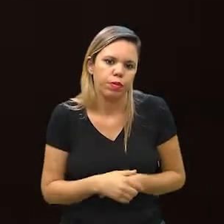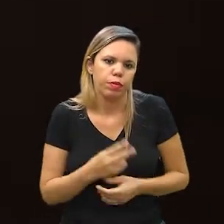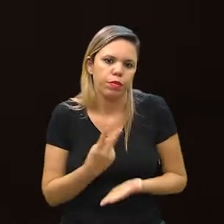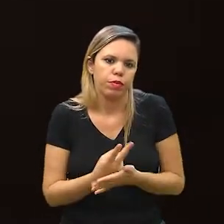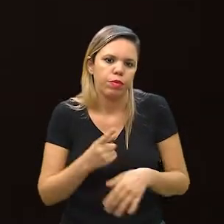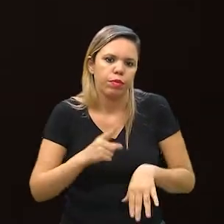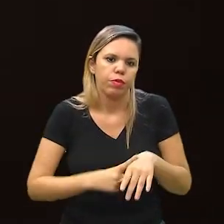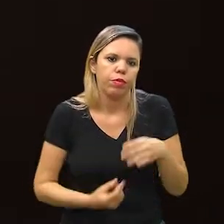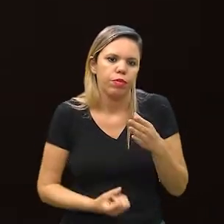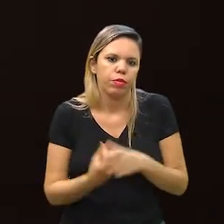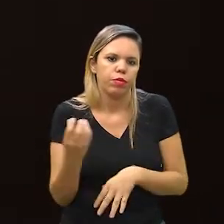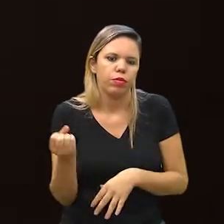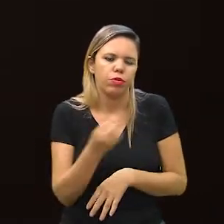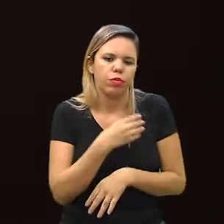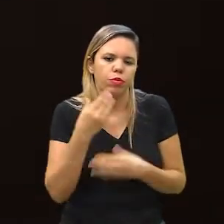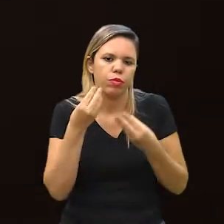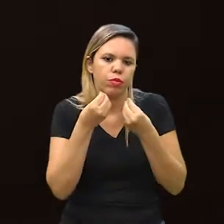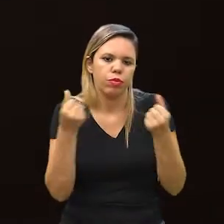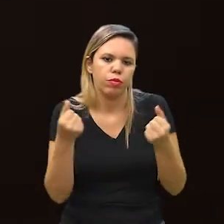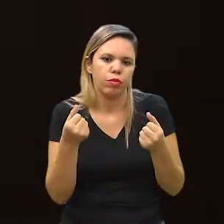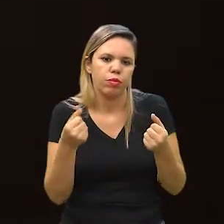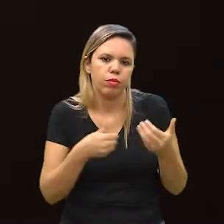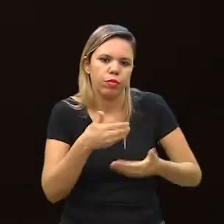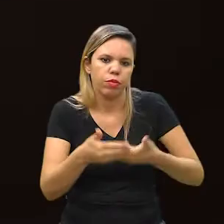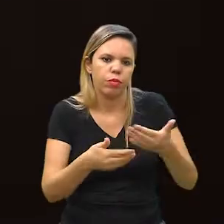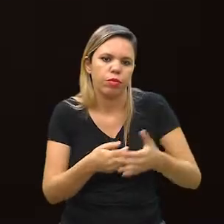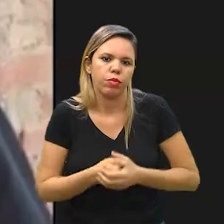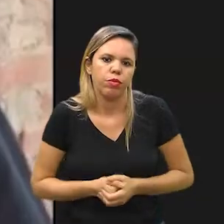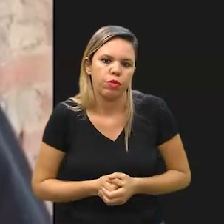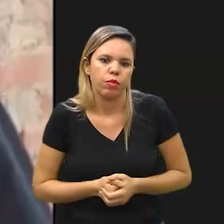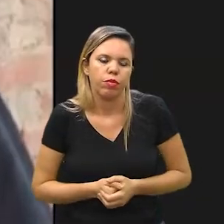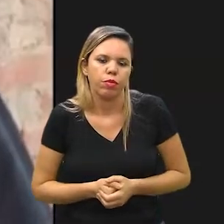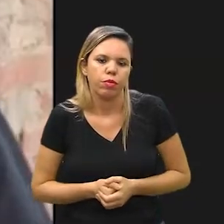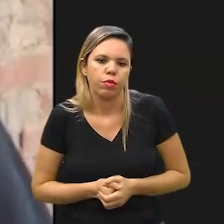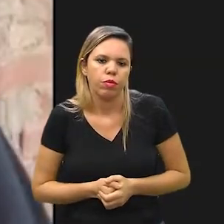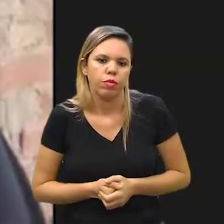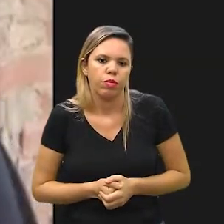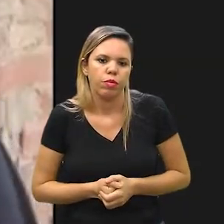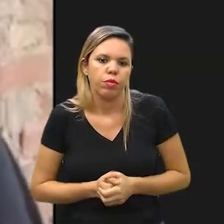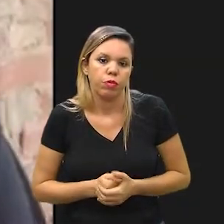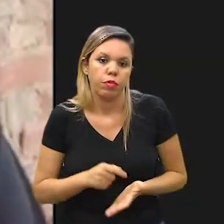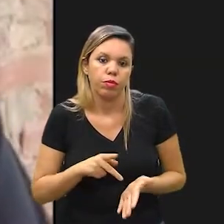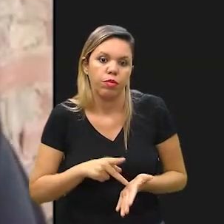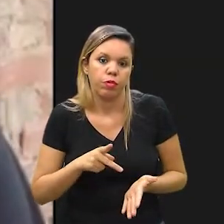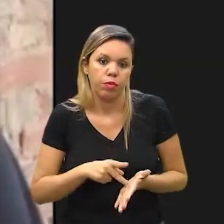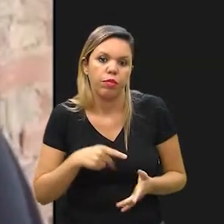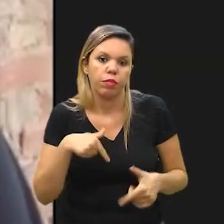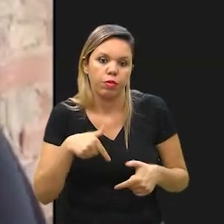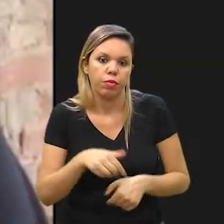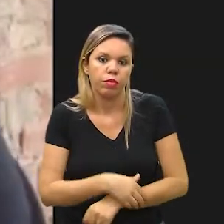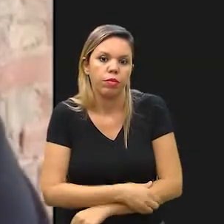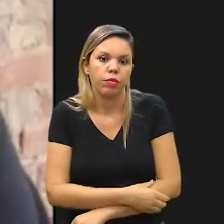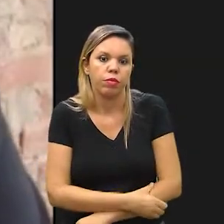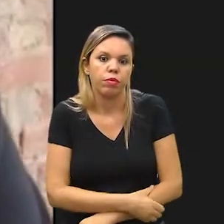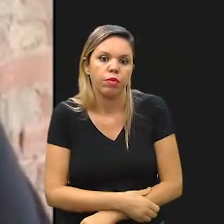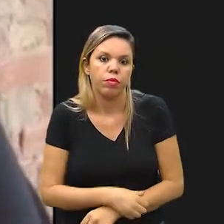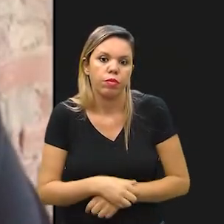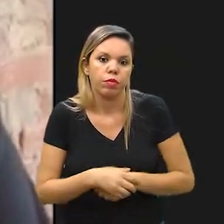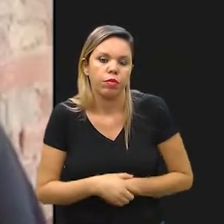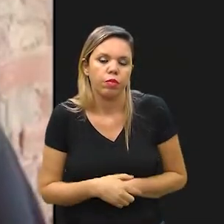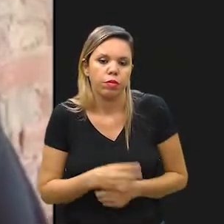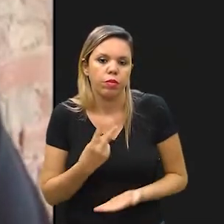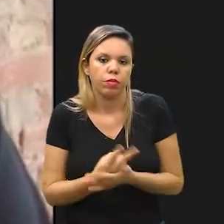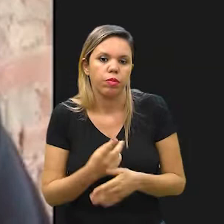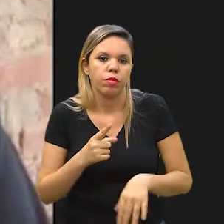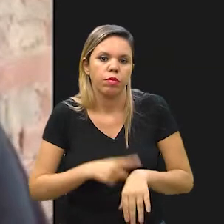tempo inventando novos sabores? Me fala desse processo. Na verdade, eu estava trabalhando e, ao